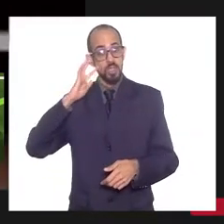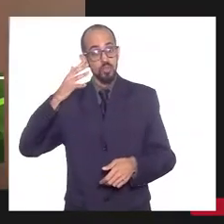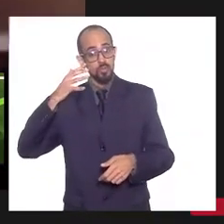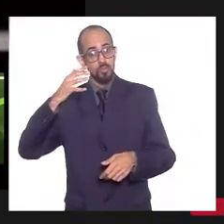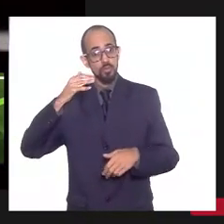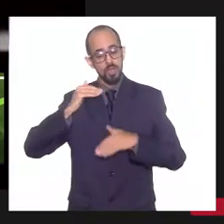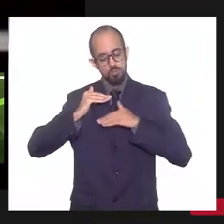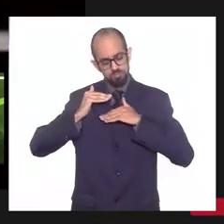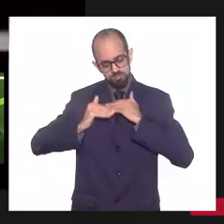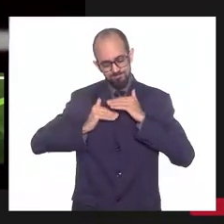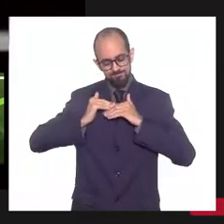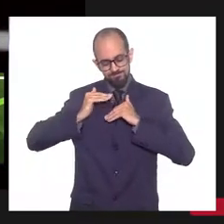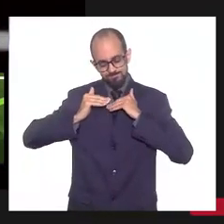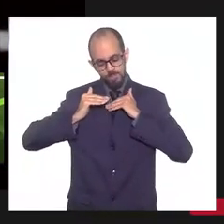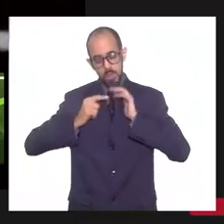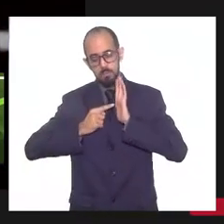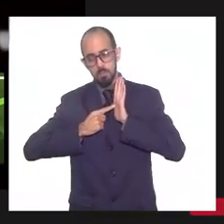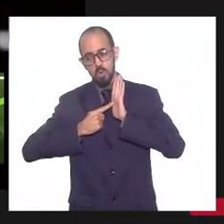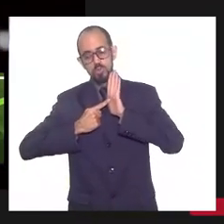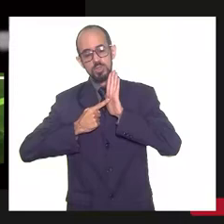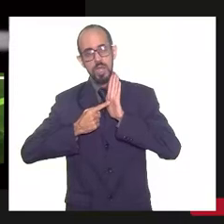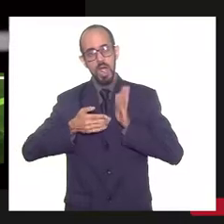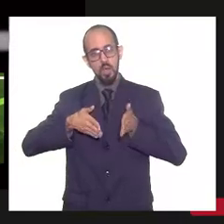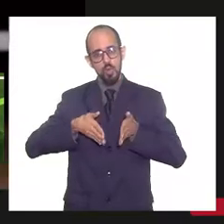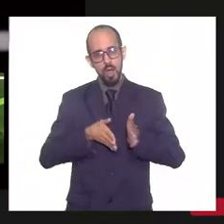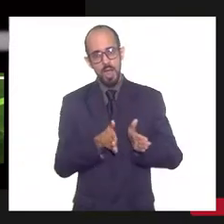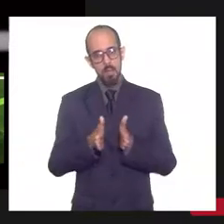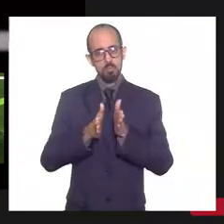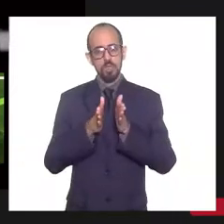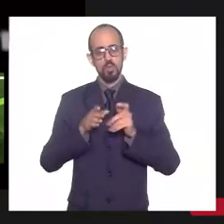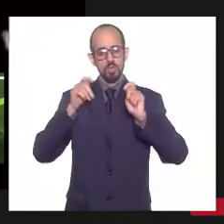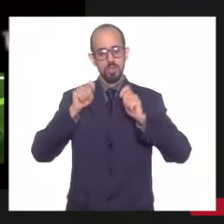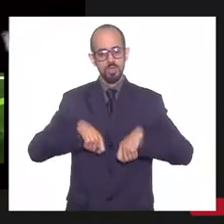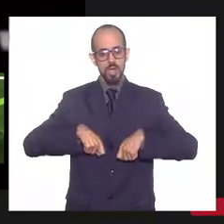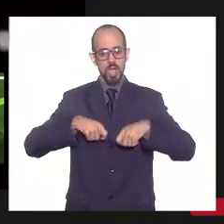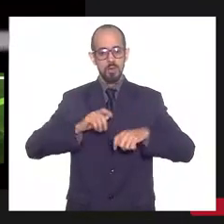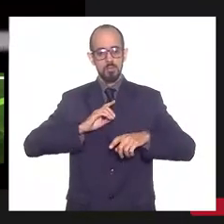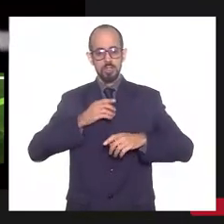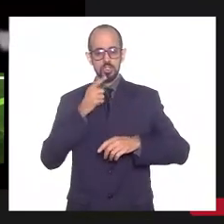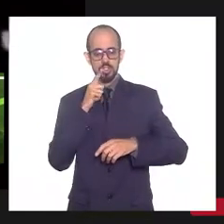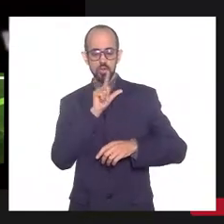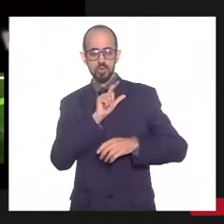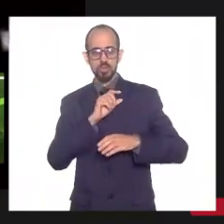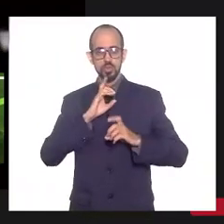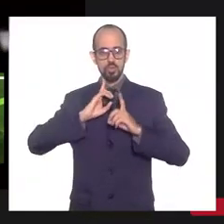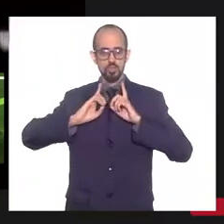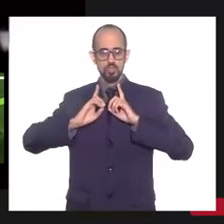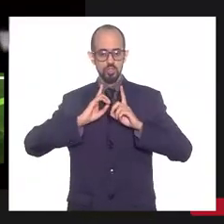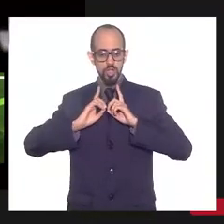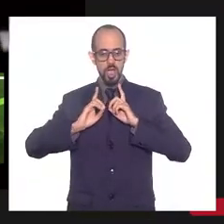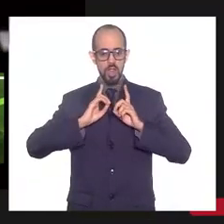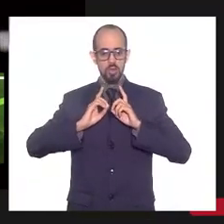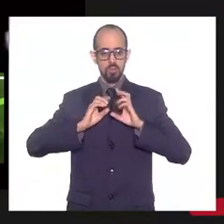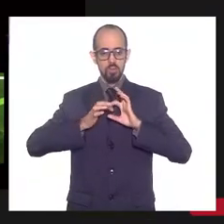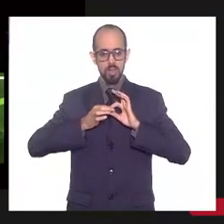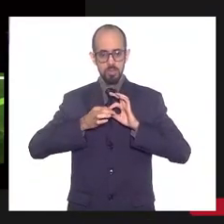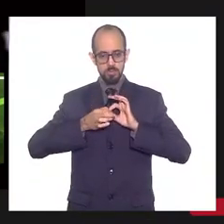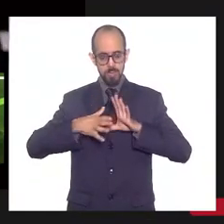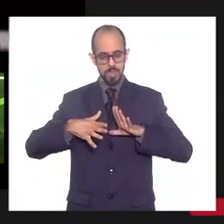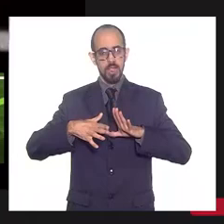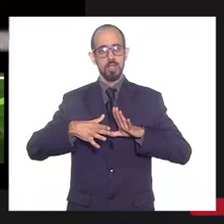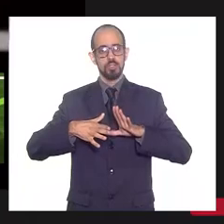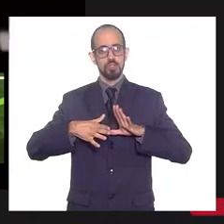mais apontar caminhos que a gente tem acento no diálogo voltado para Liberdade